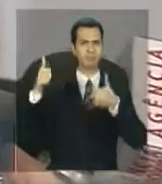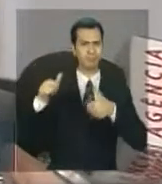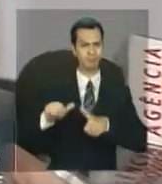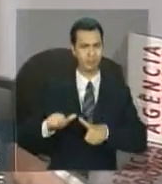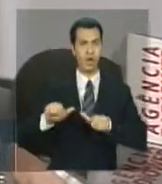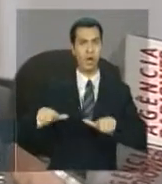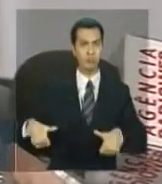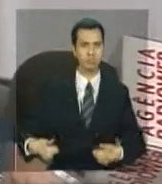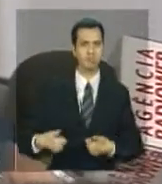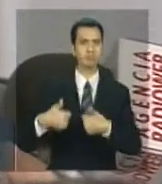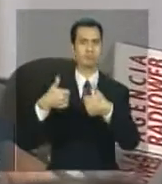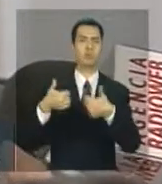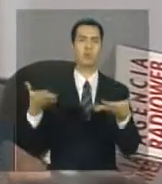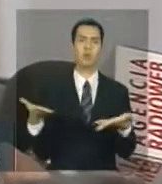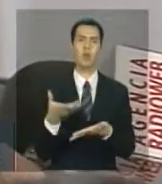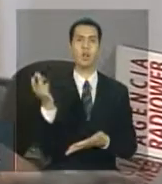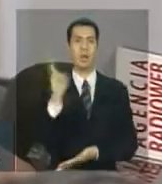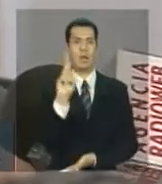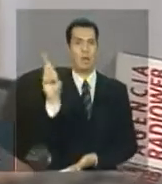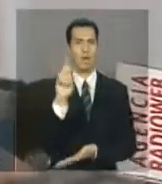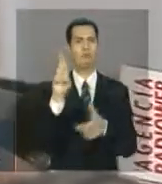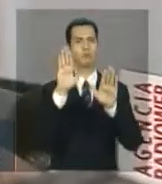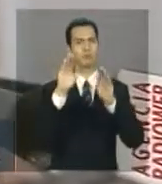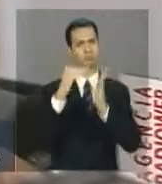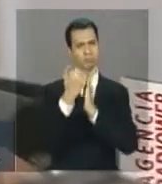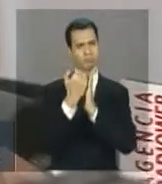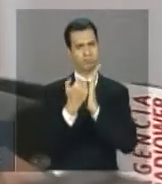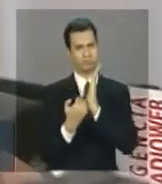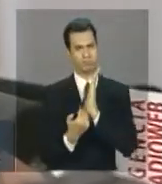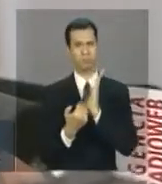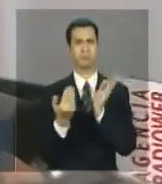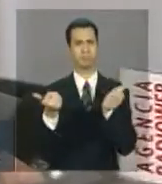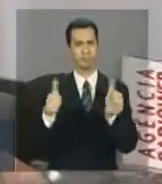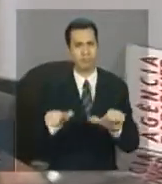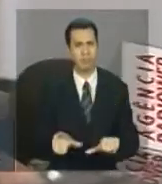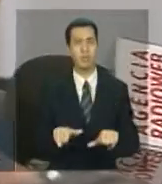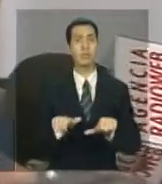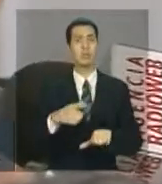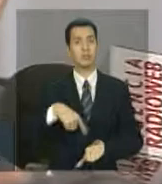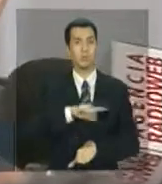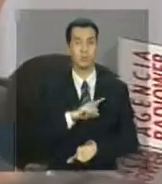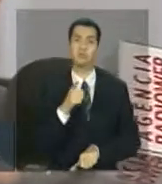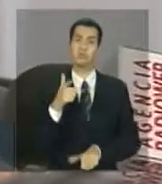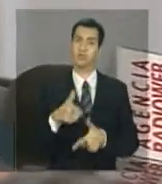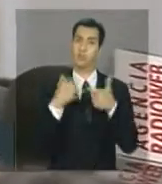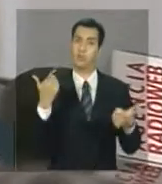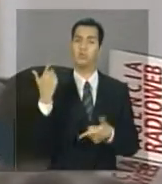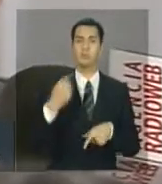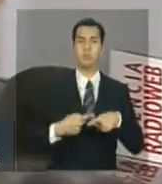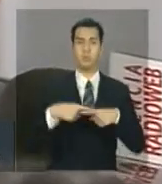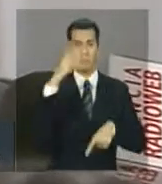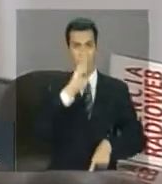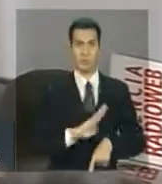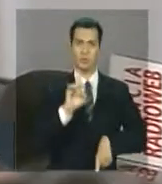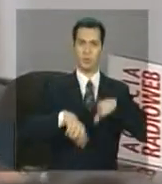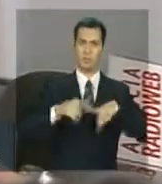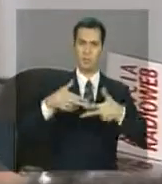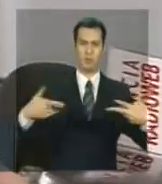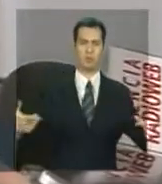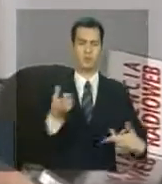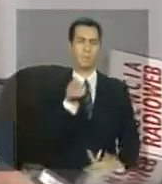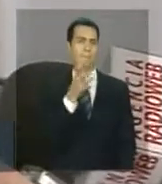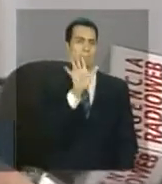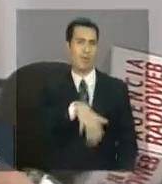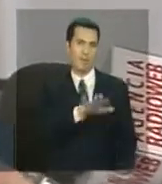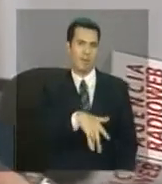mais desvalorizado, está menos valorizado e isto barateia os nossos produtos, então isso também terá um efeito para a indústria. Eu